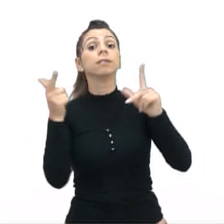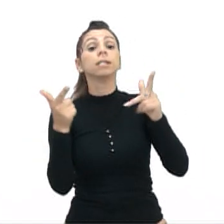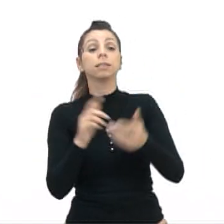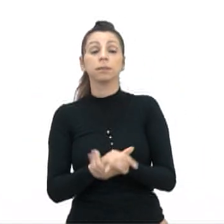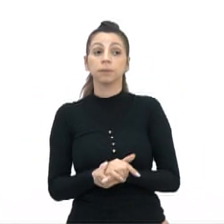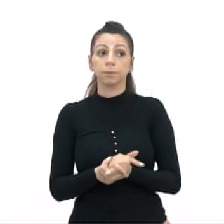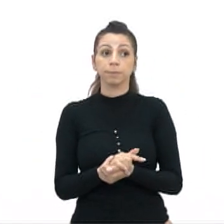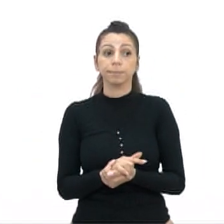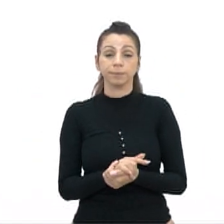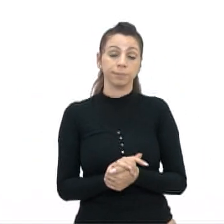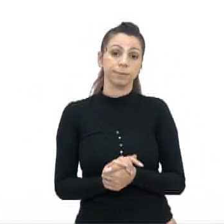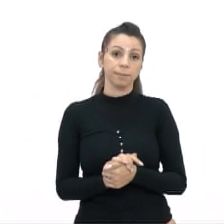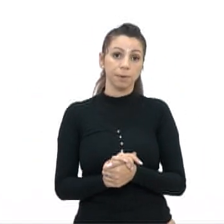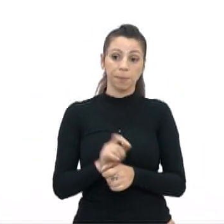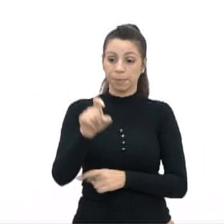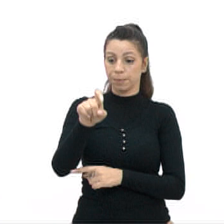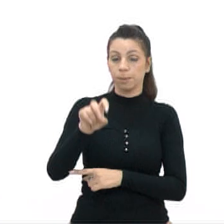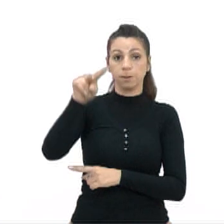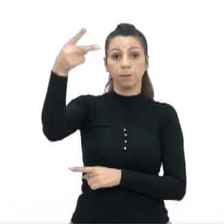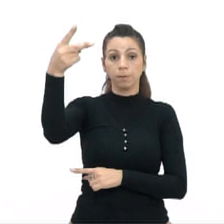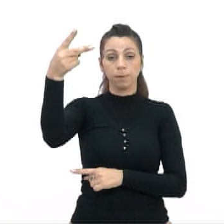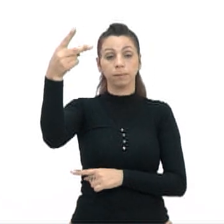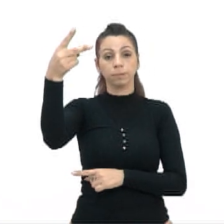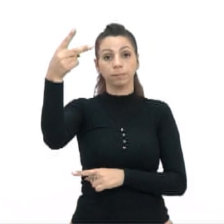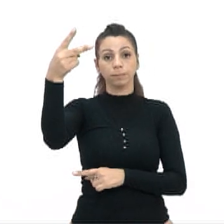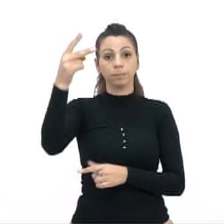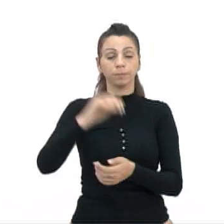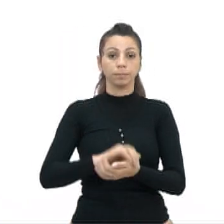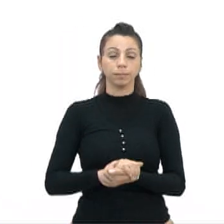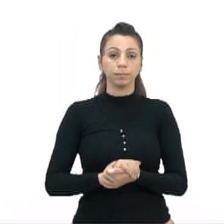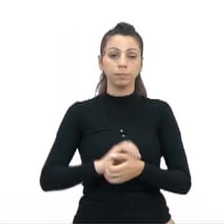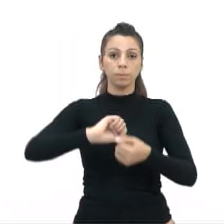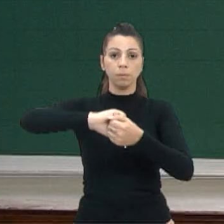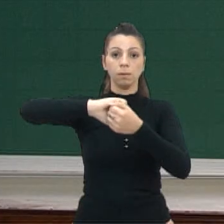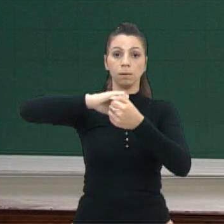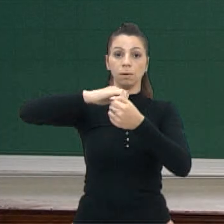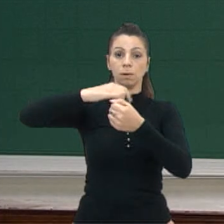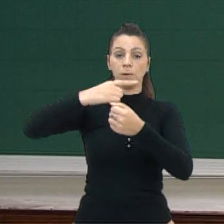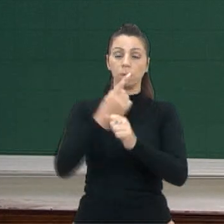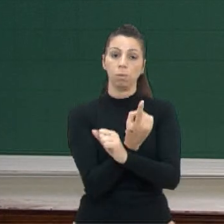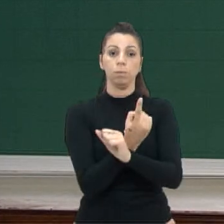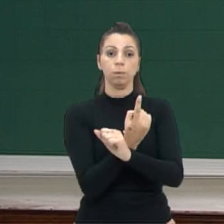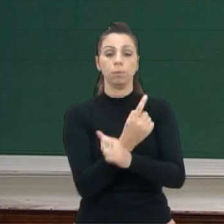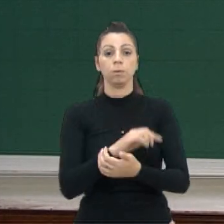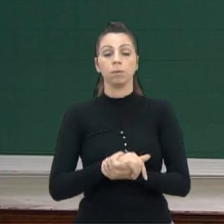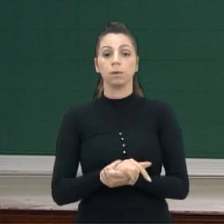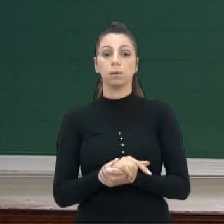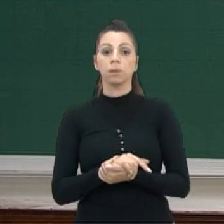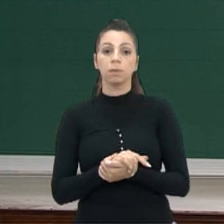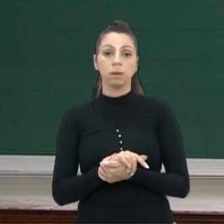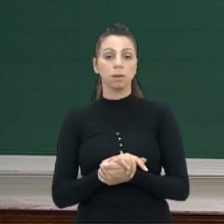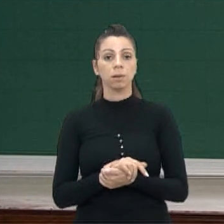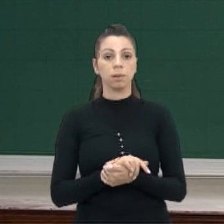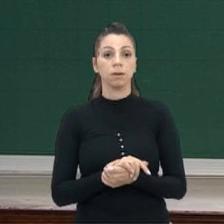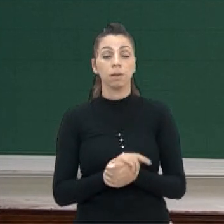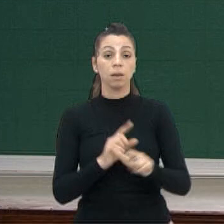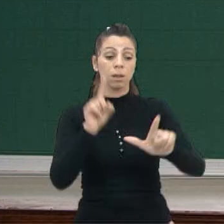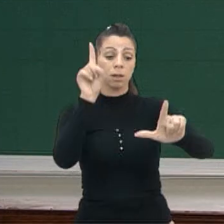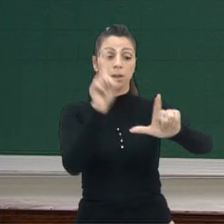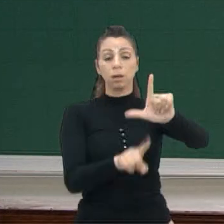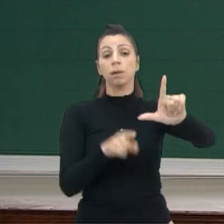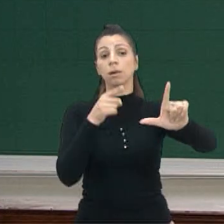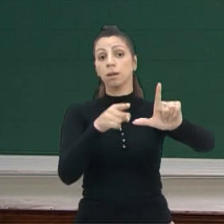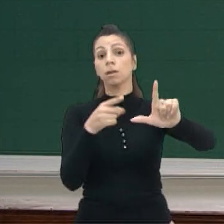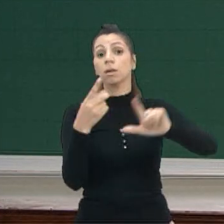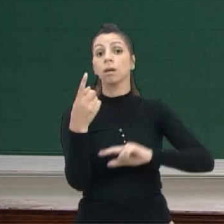para o x ao quadrado, o meu coeficiente é 1 e a parte literal é x ao quadrado.